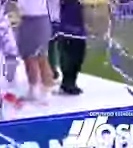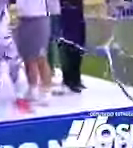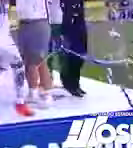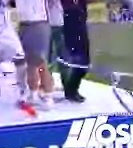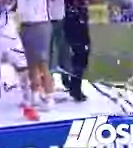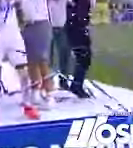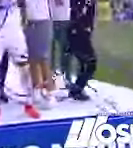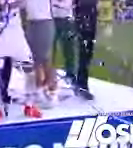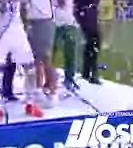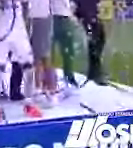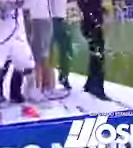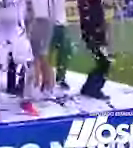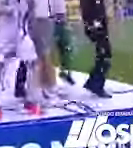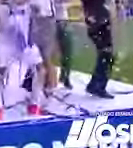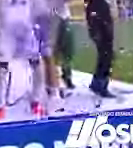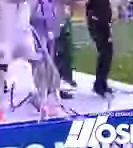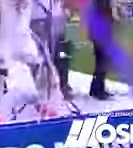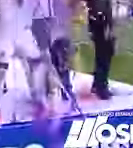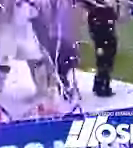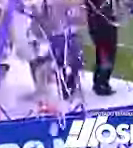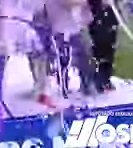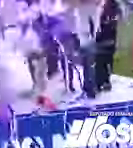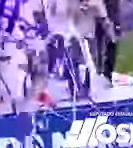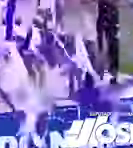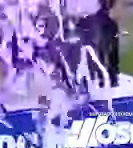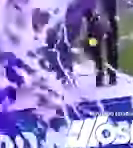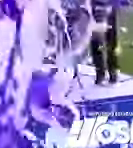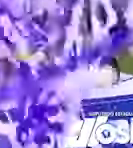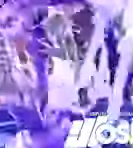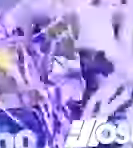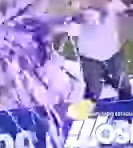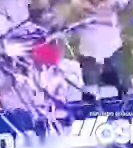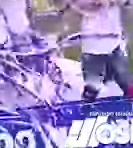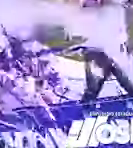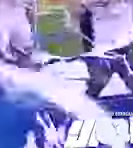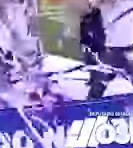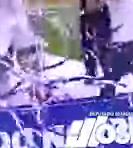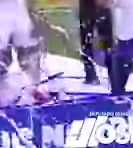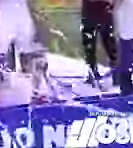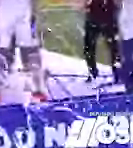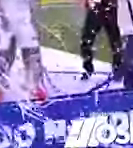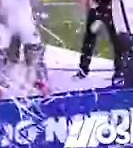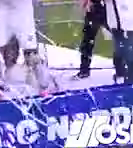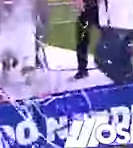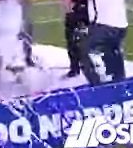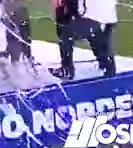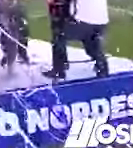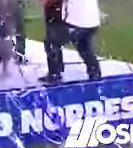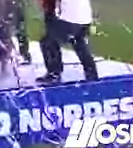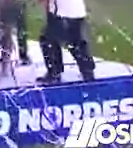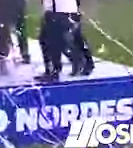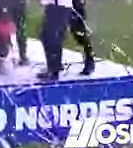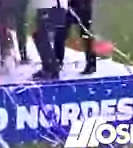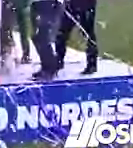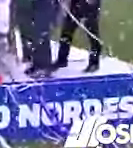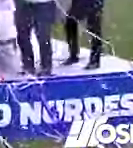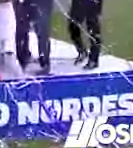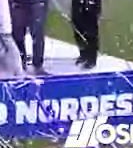um título inédito. Acredito que um dos maiores títulos da existência desse grande clube